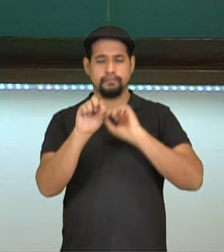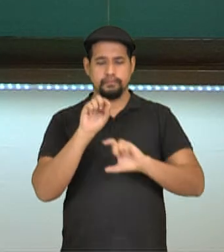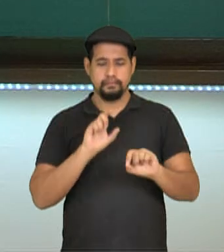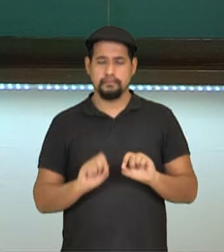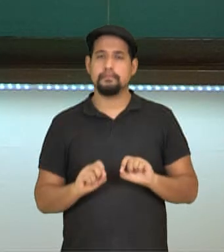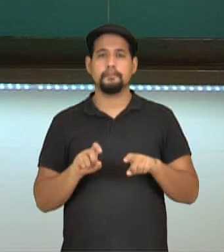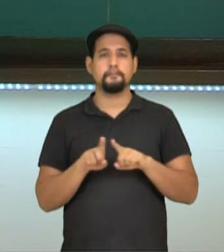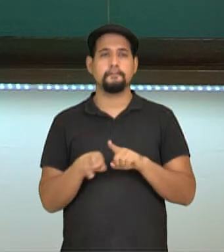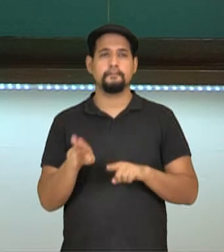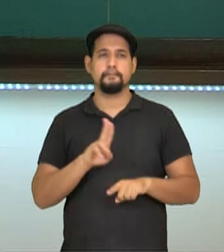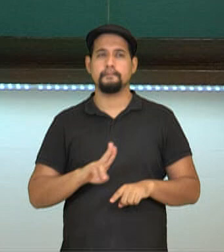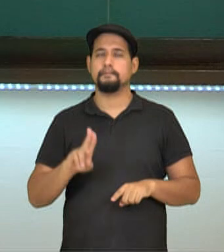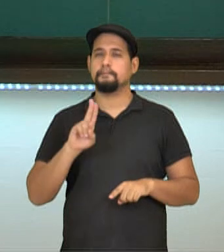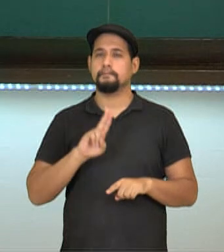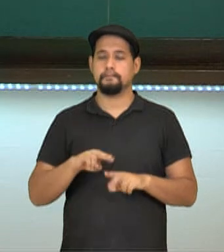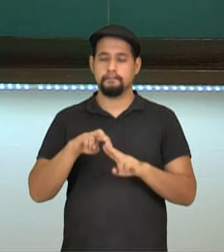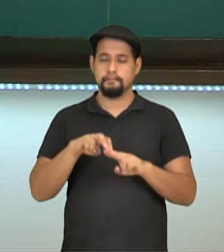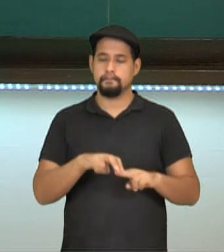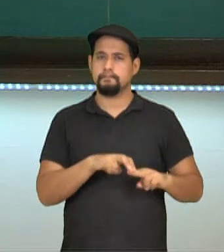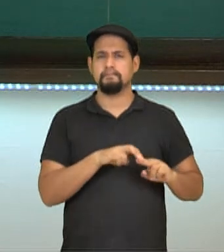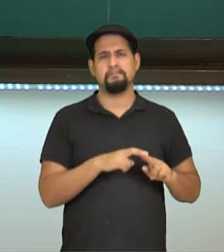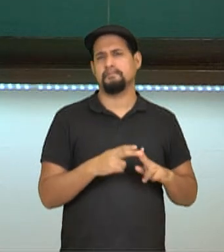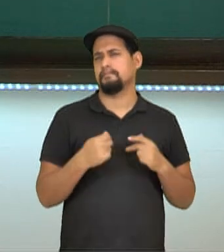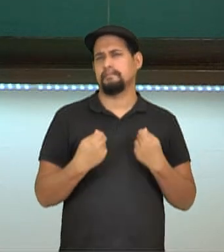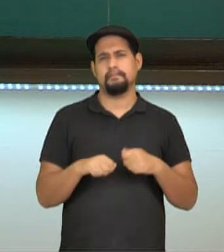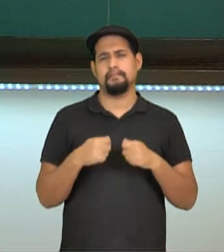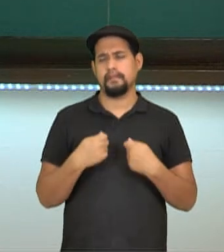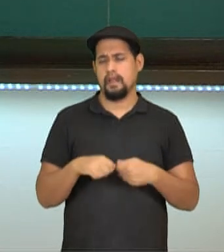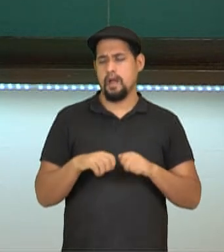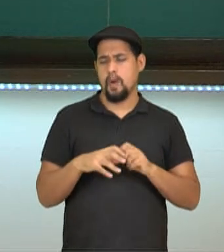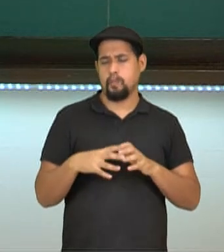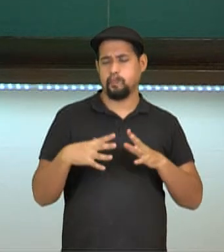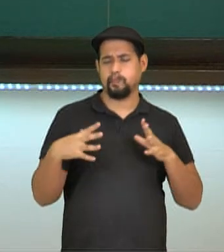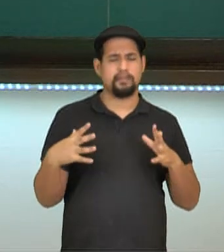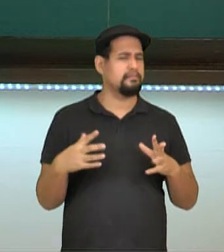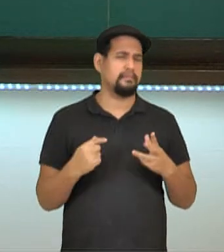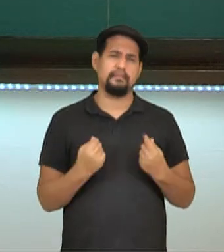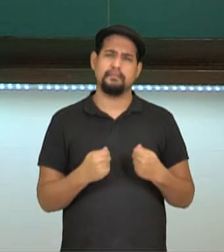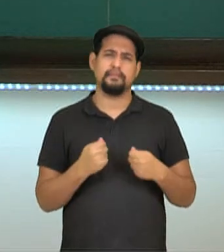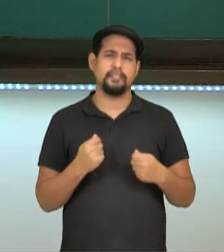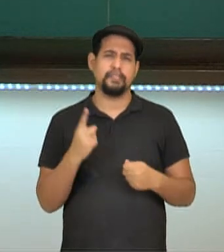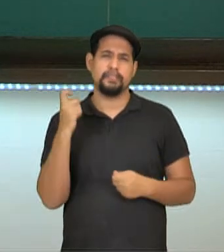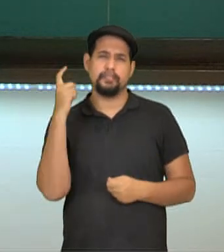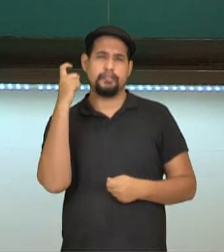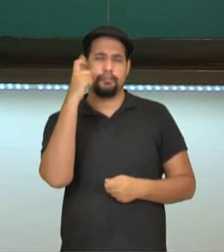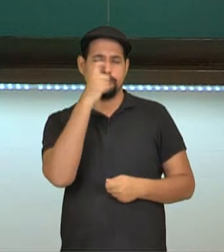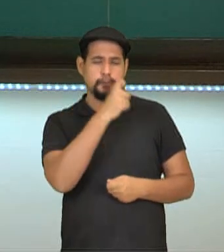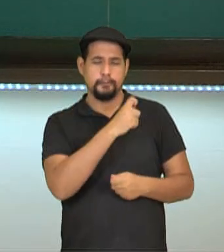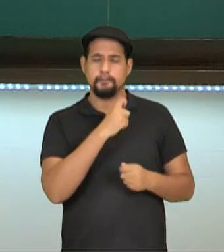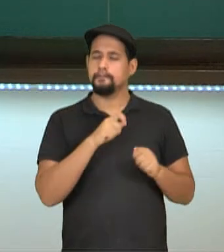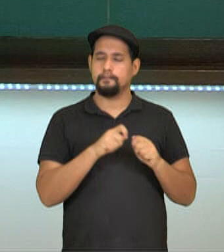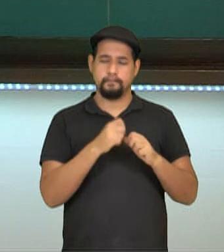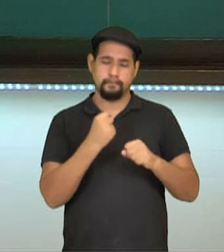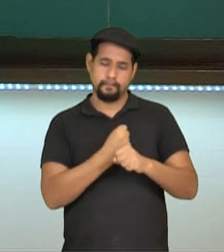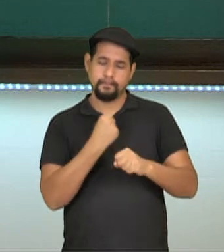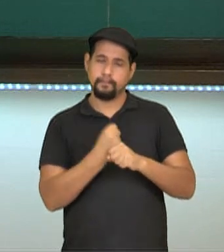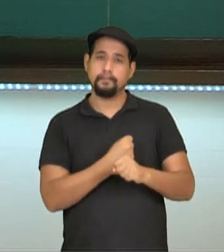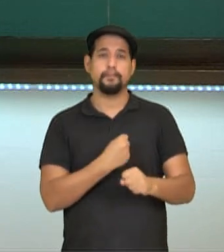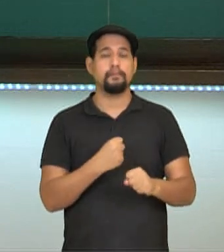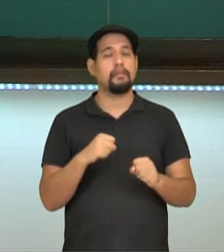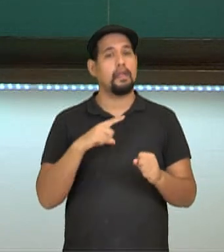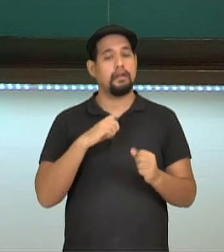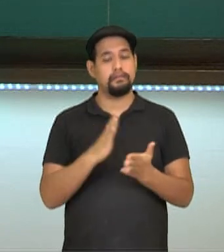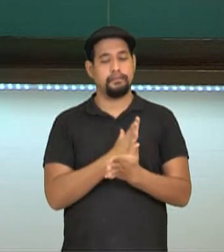para pistas de skate que não precisam ser tão grandes, né, tão difícil para serem construídas. Então